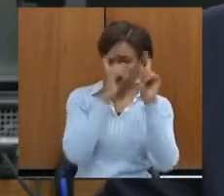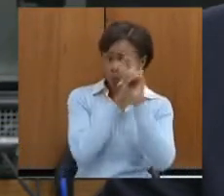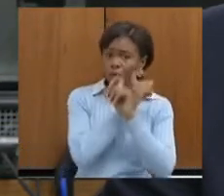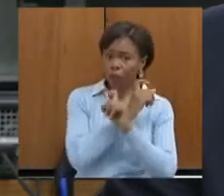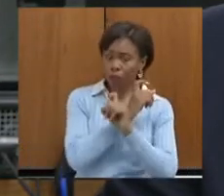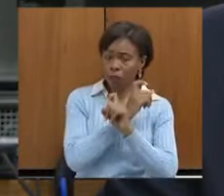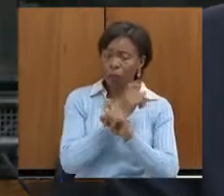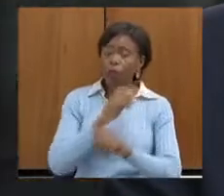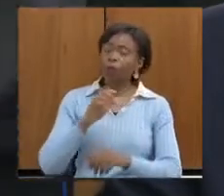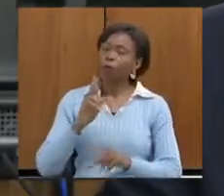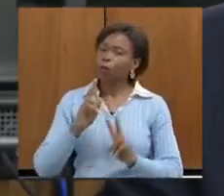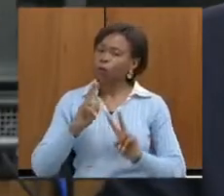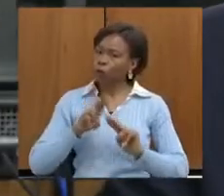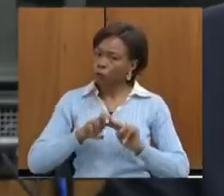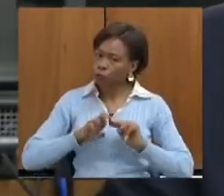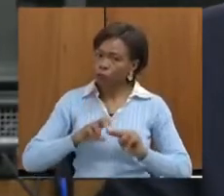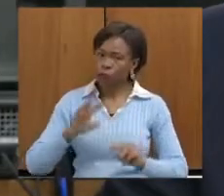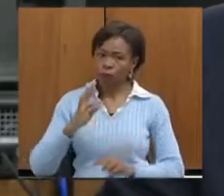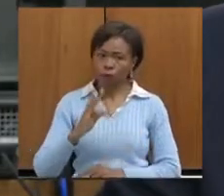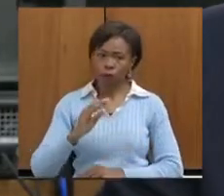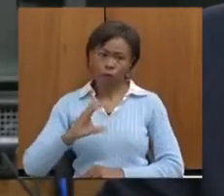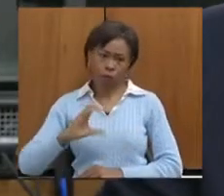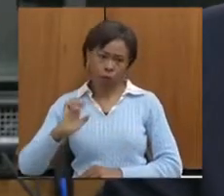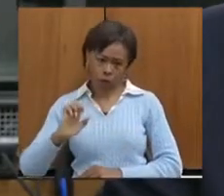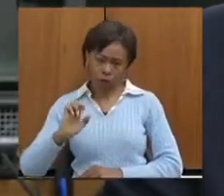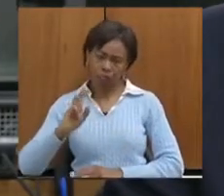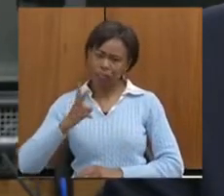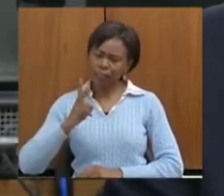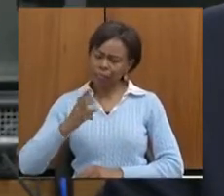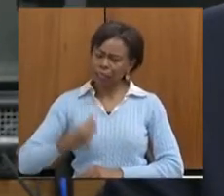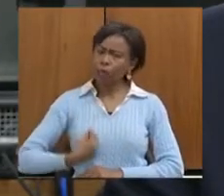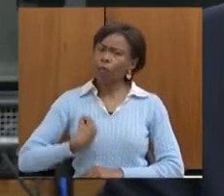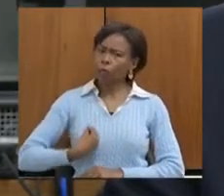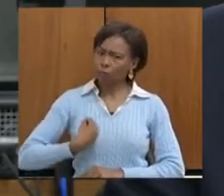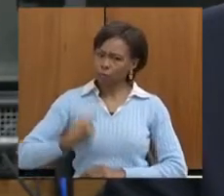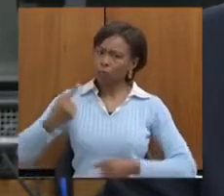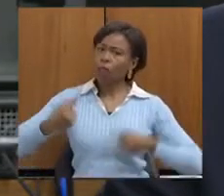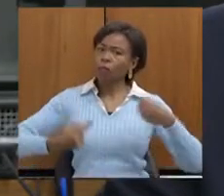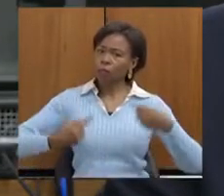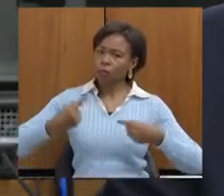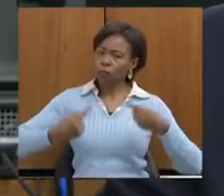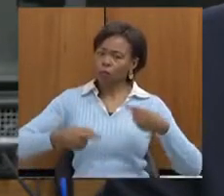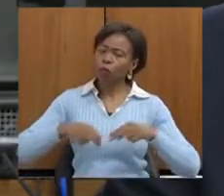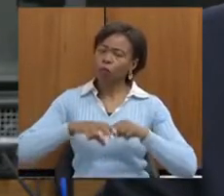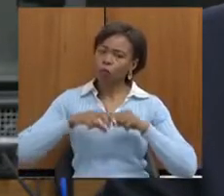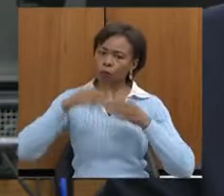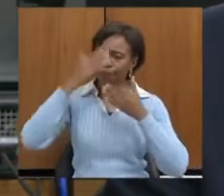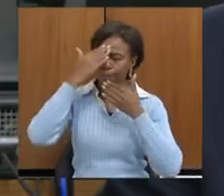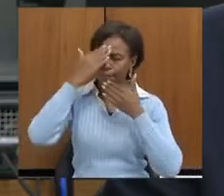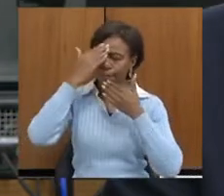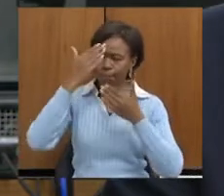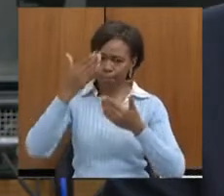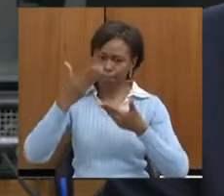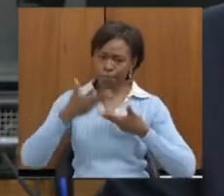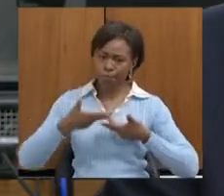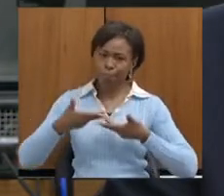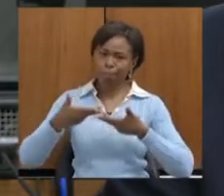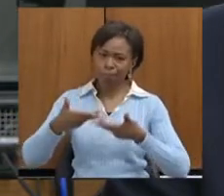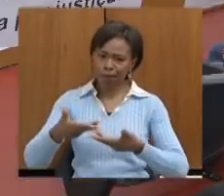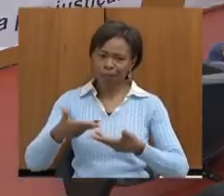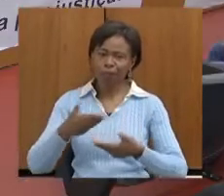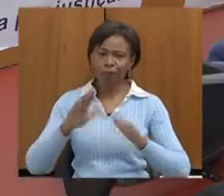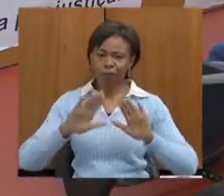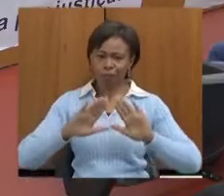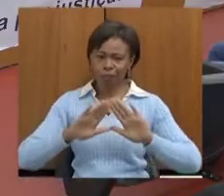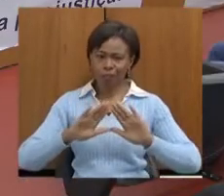contas sempre estará presente nas audiências nesse debates razão pela qual a gente agradece o convite foi formulado pela Assembleia